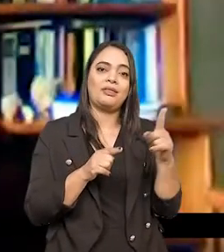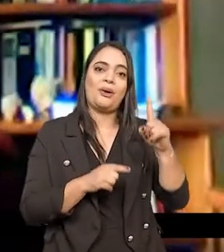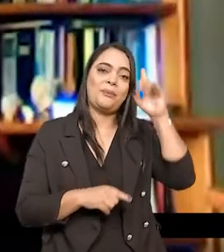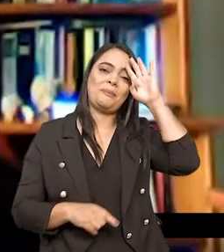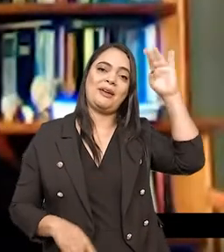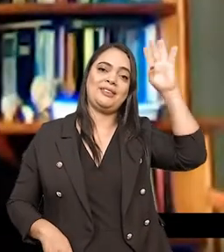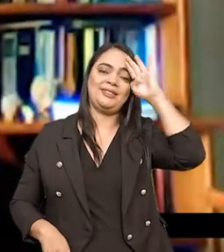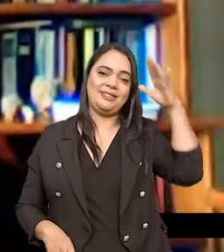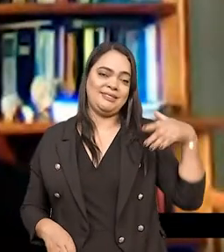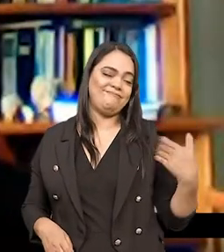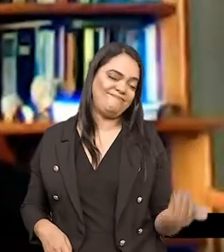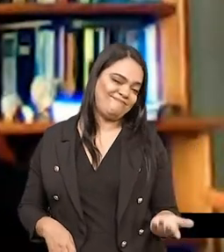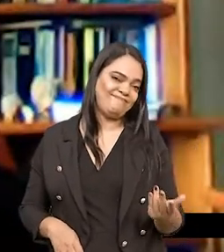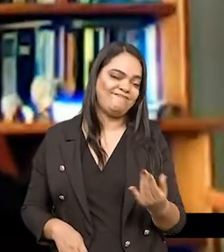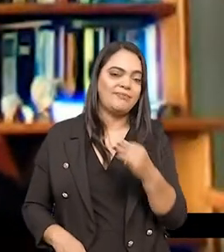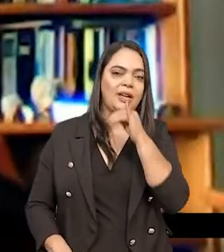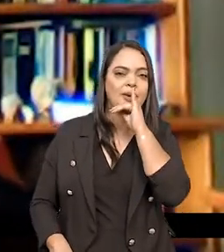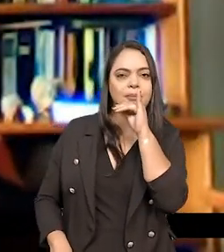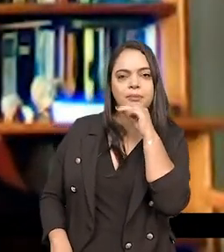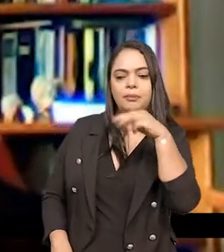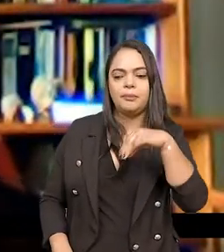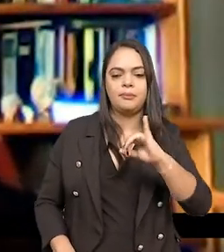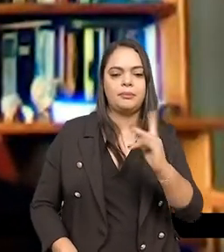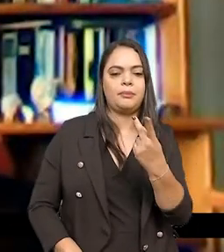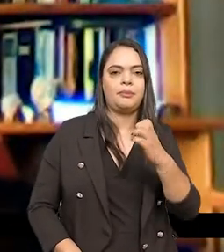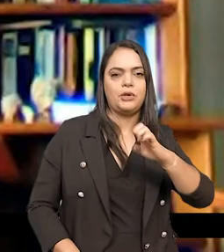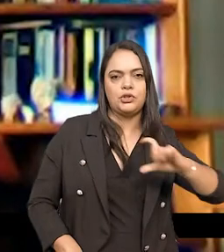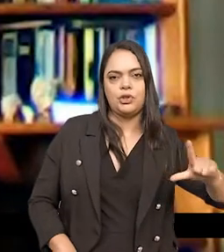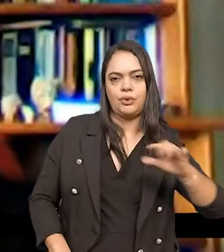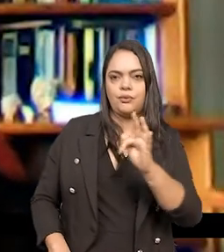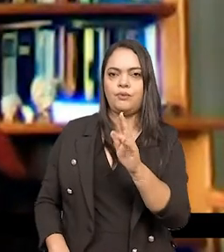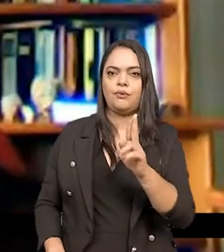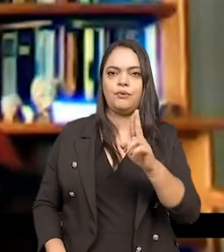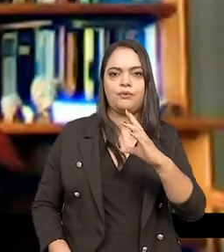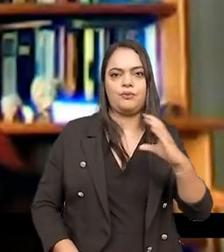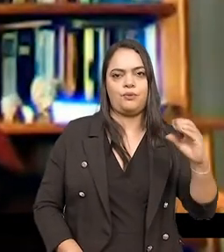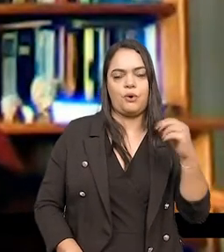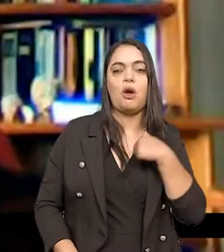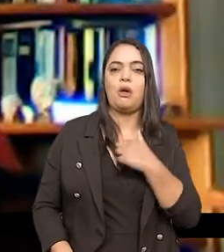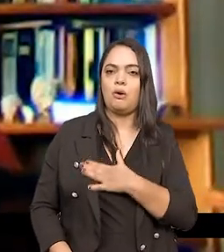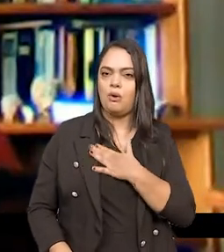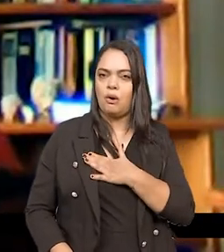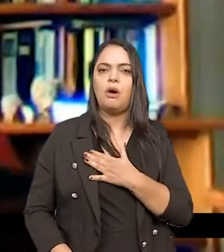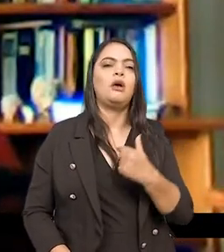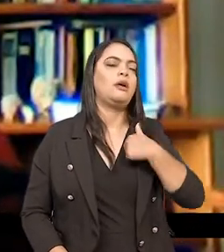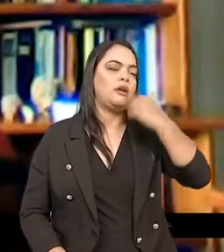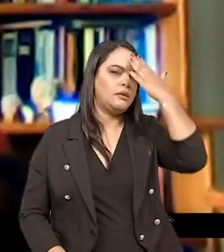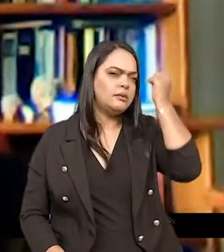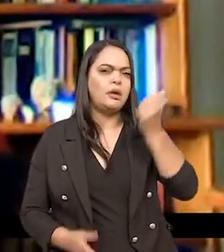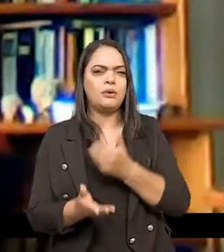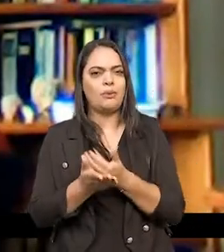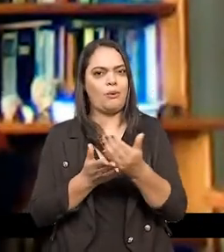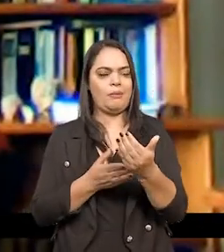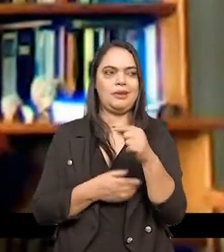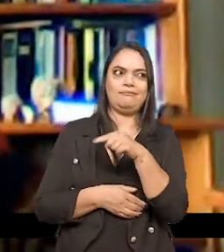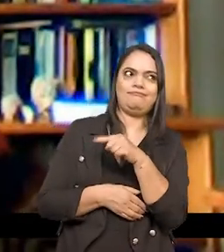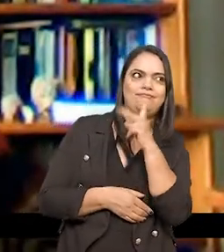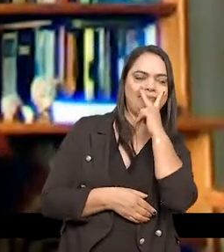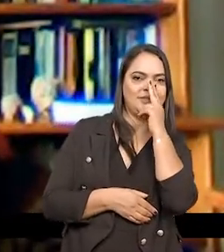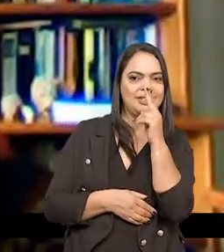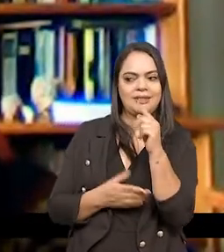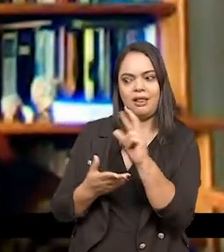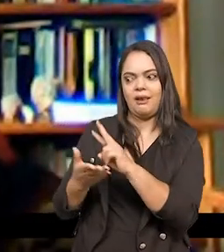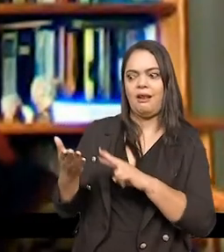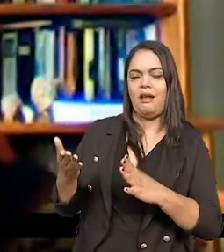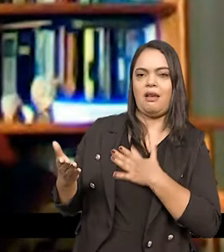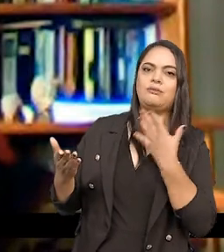imaginavam. Por exemplo, assim, o Michel Foucault, que é o autor que eu gosto, né? Eu sei que ele é um, no começo, é um autor um pouco difícil,